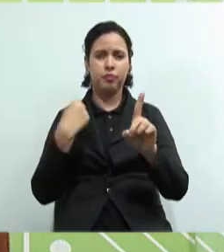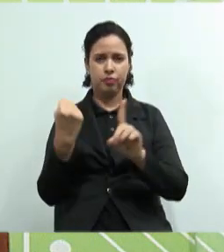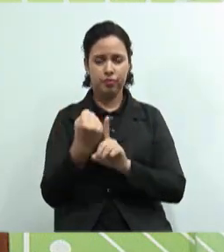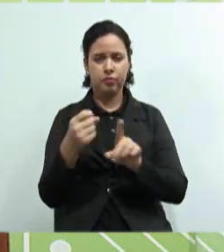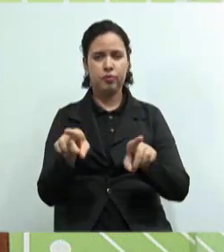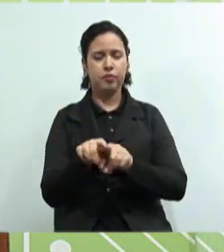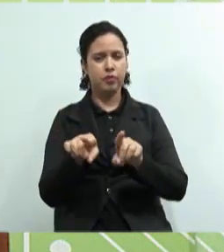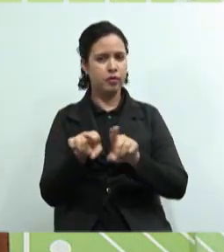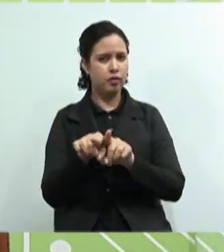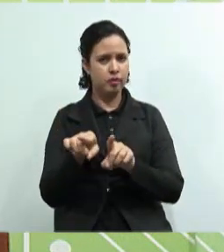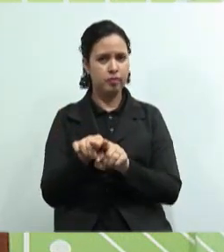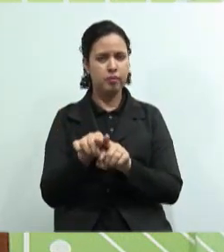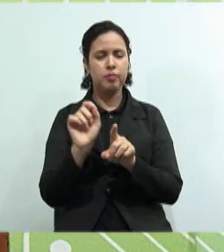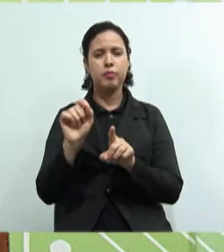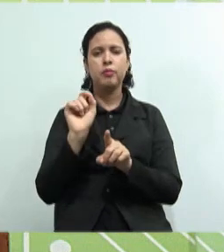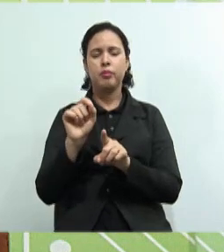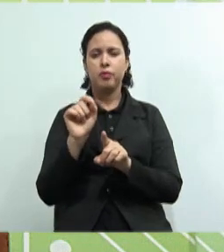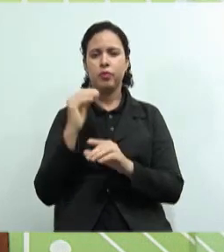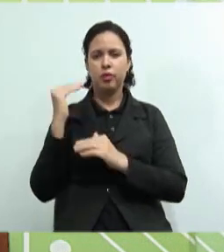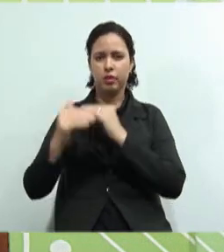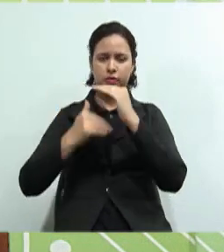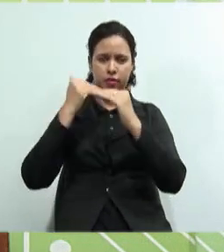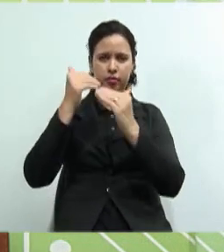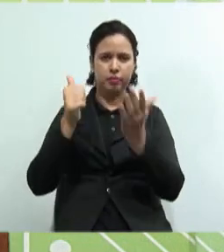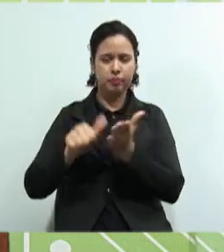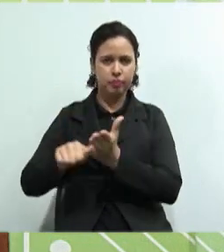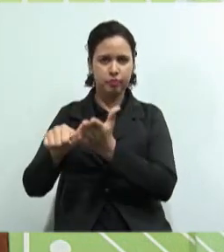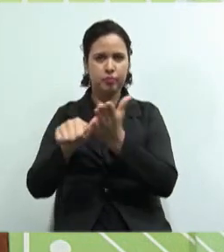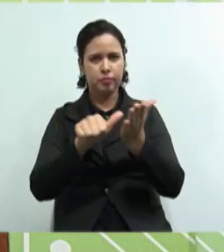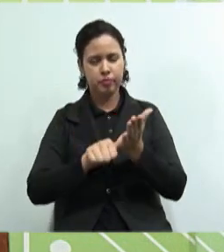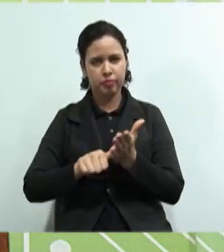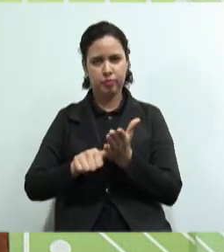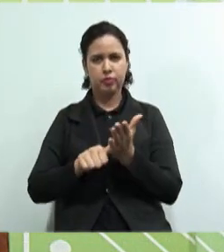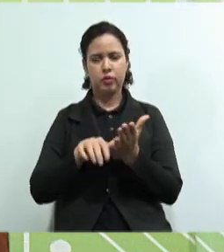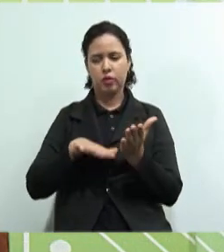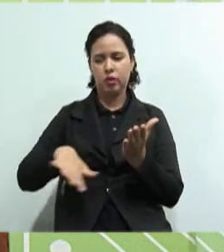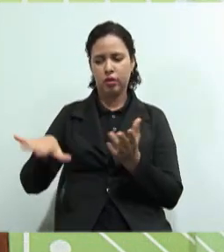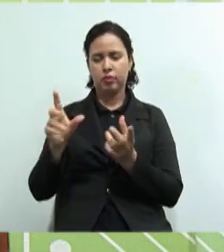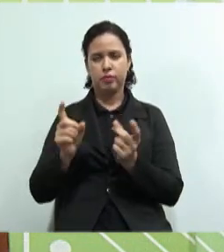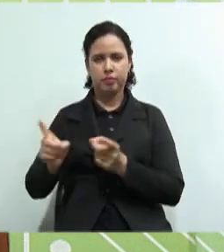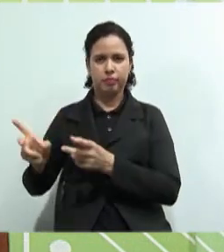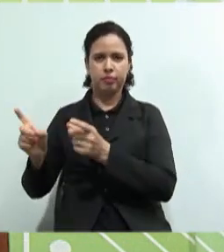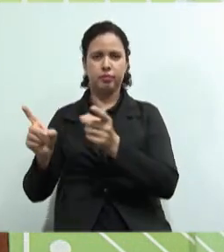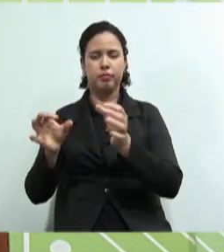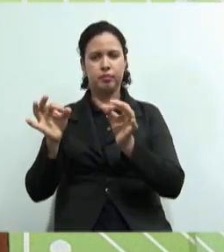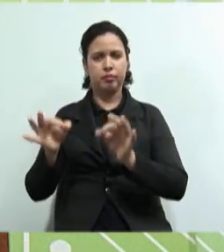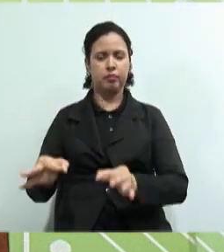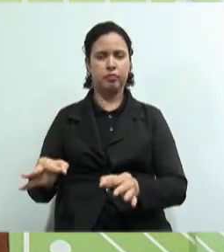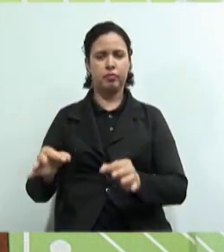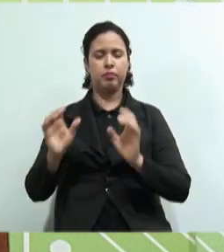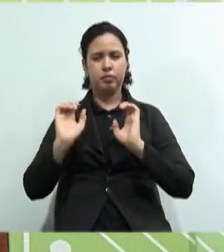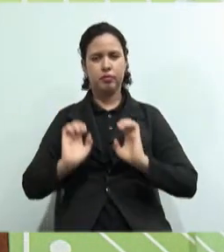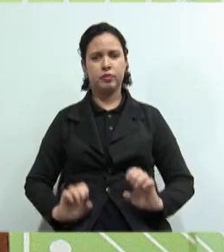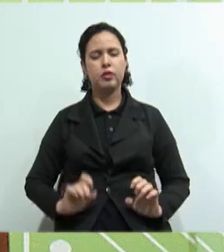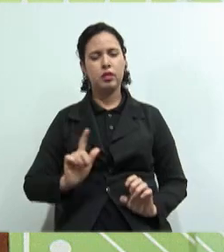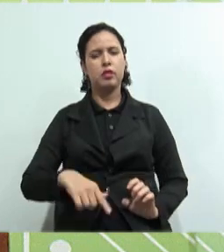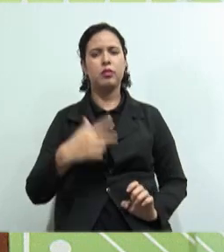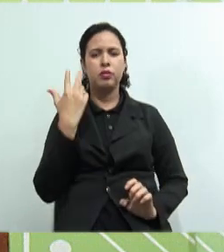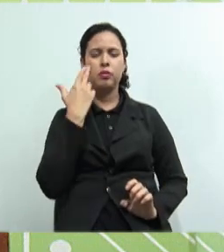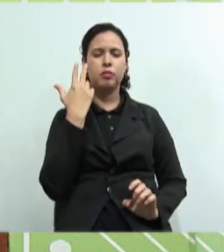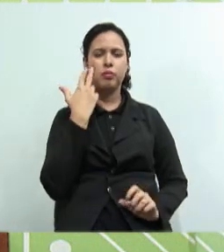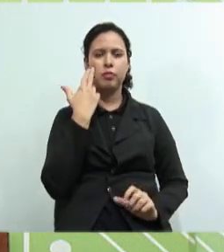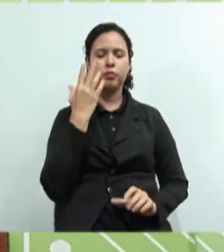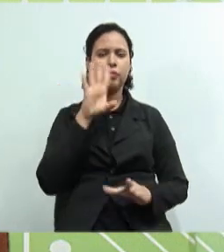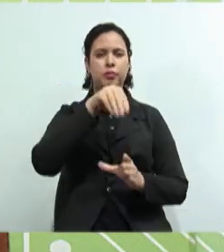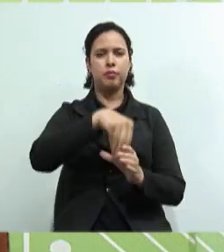do crescimento do cooperado, o pensamento no comércio justo e ético passa a ser uma questão natural, dentro do que a gente imagina